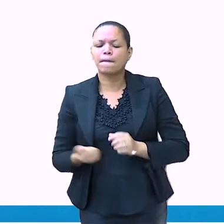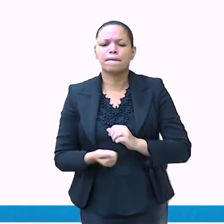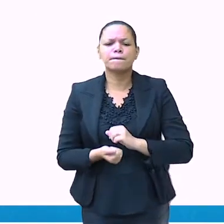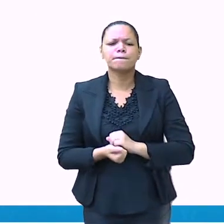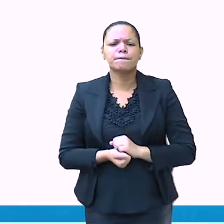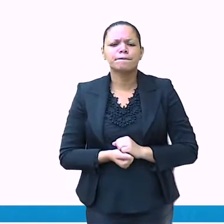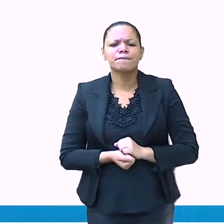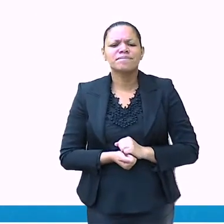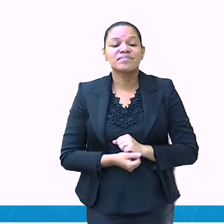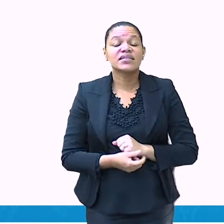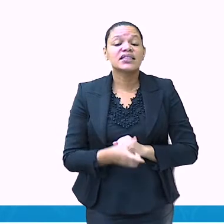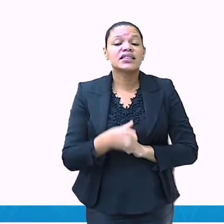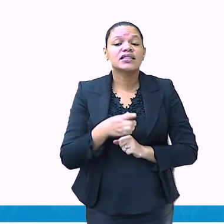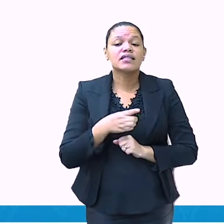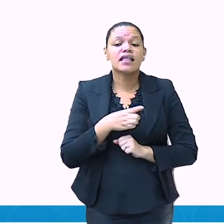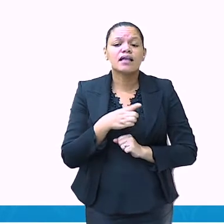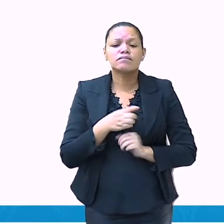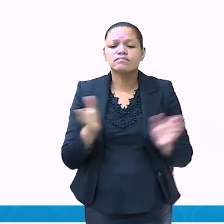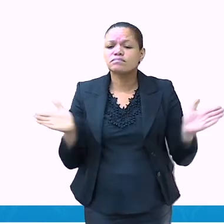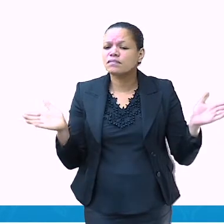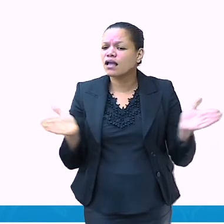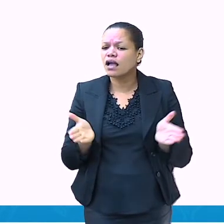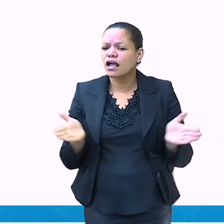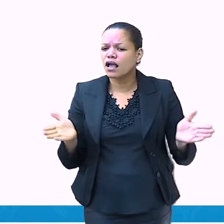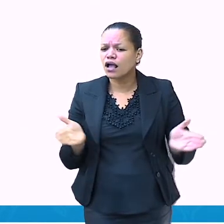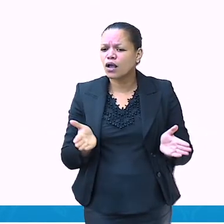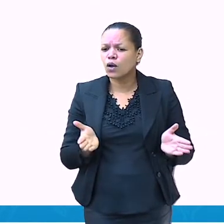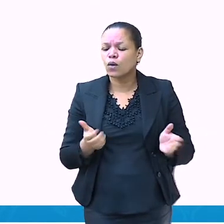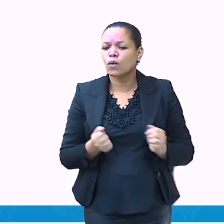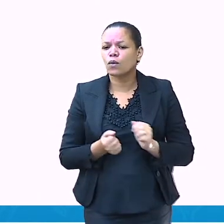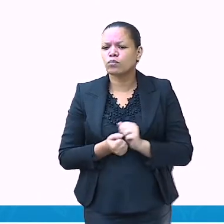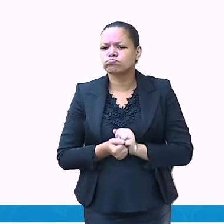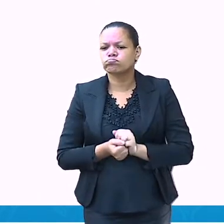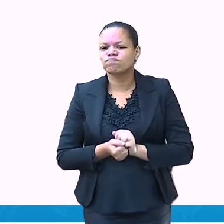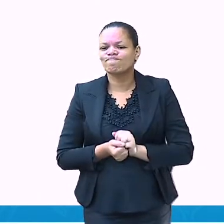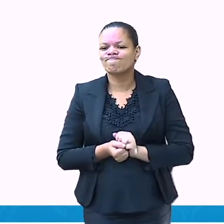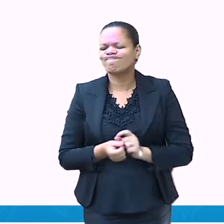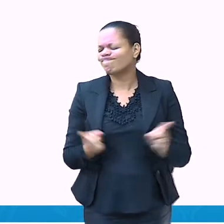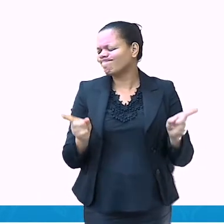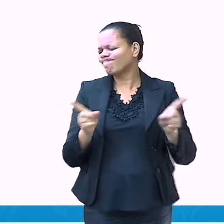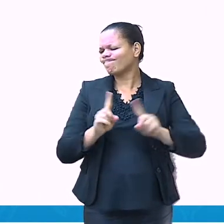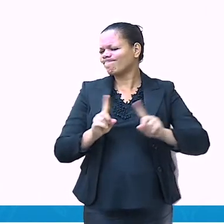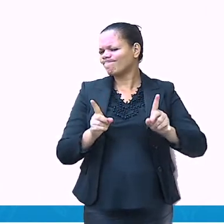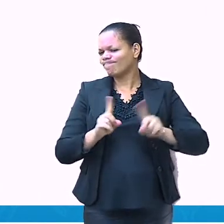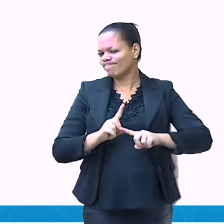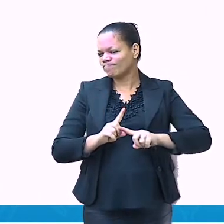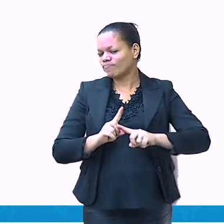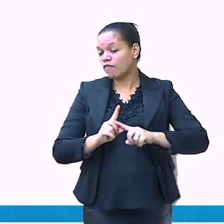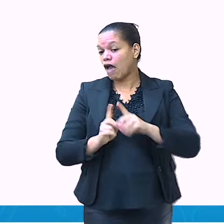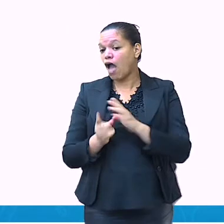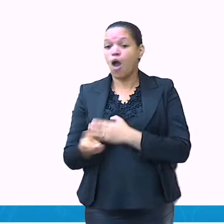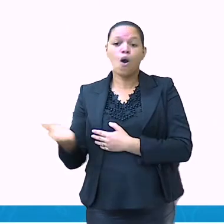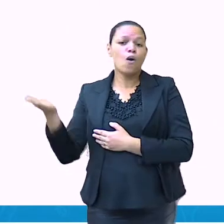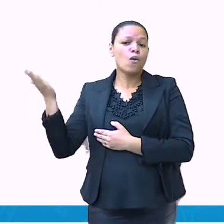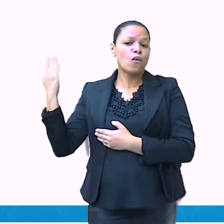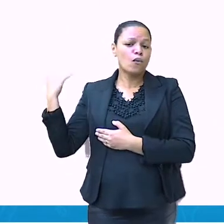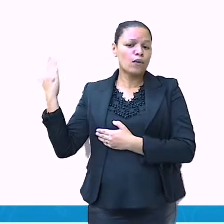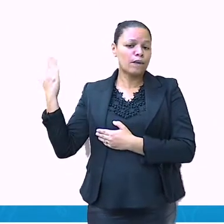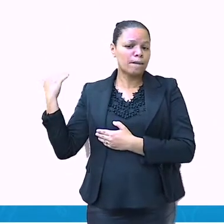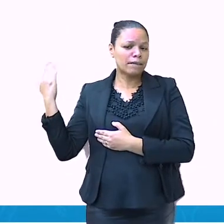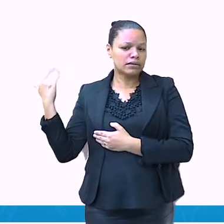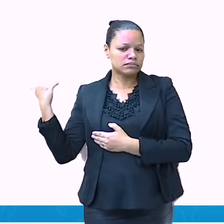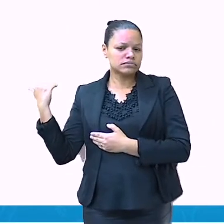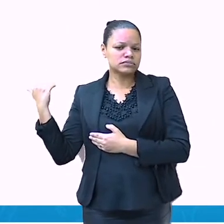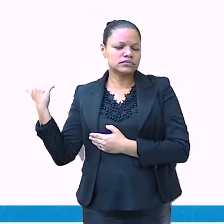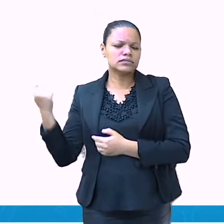Nós temos a forma negativa do passado. Lembre-se, você está no passado. Então, a